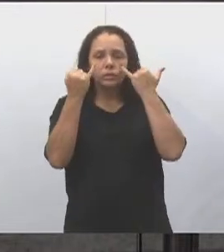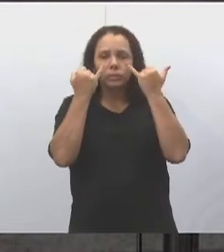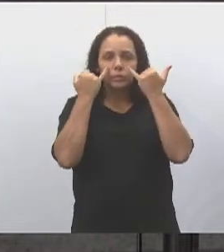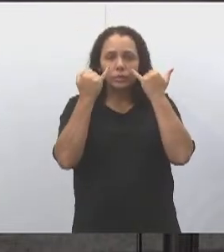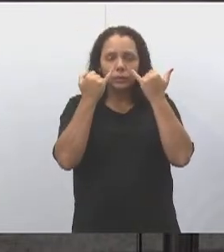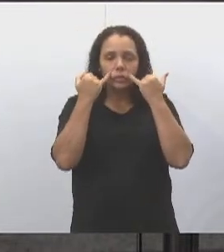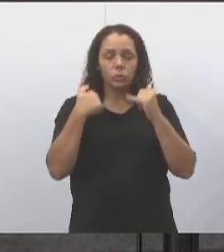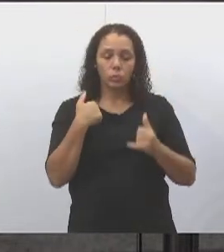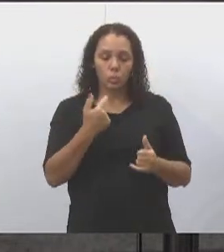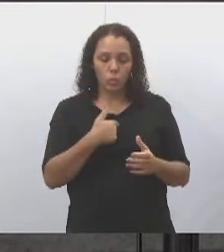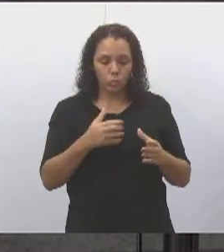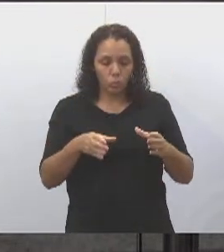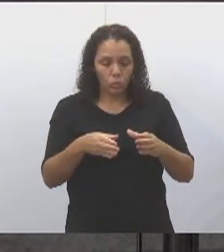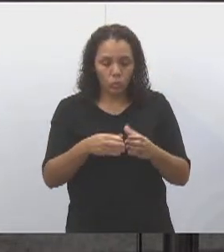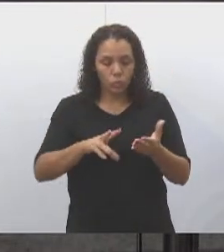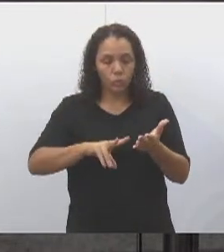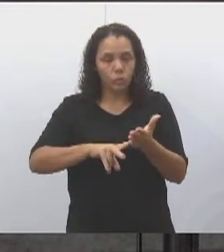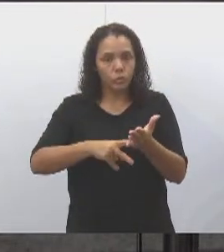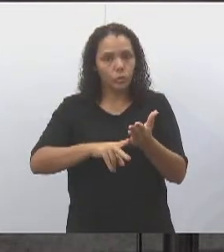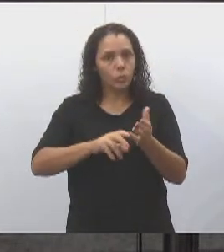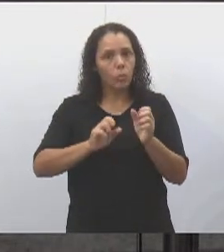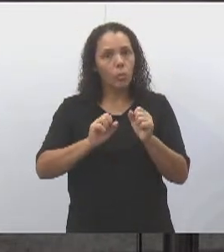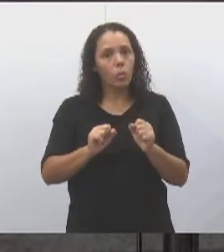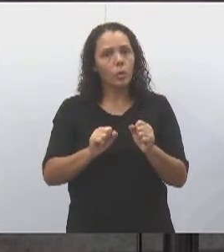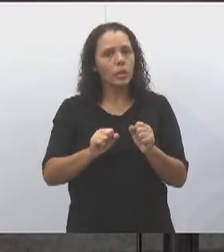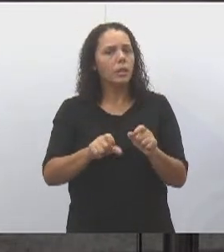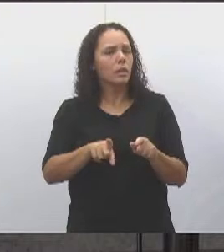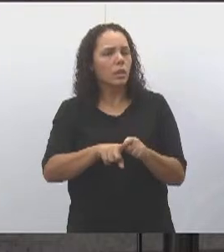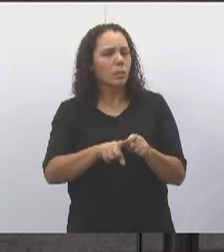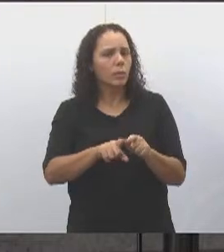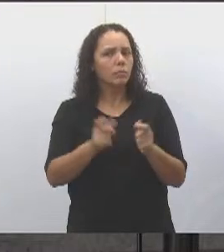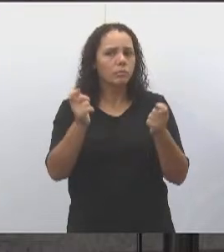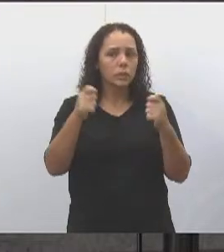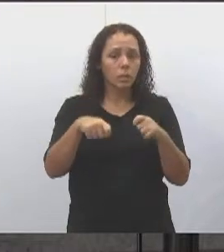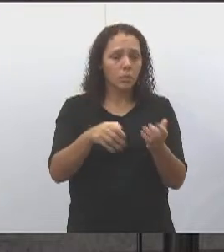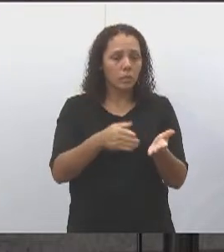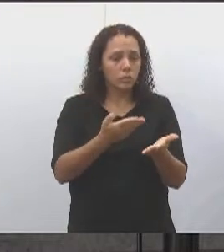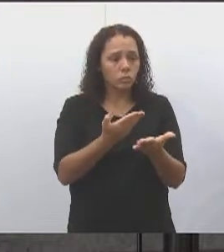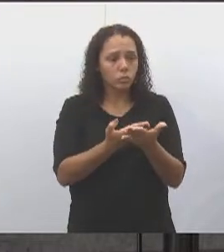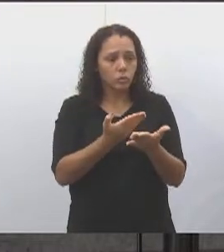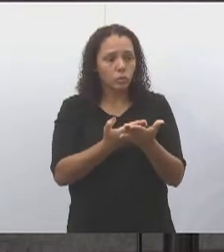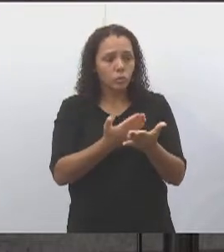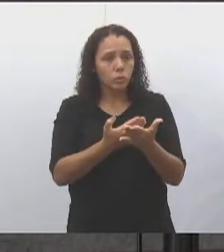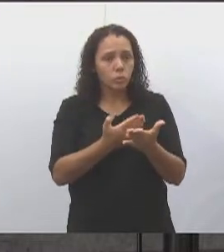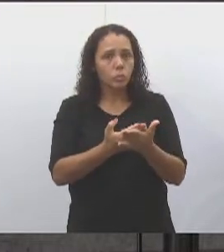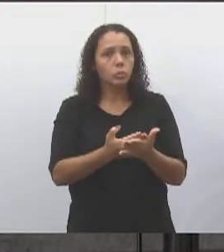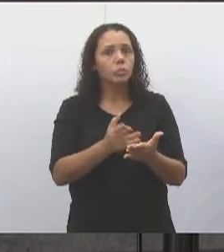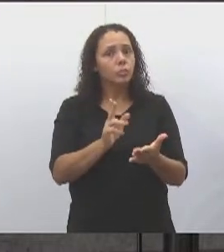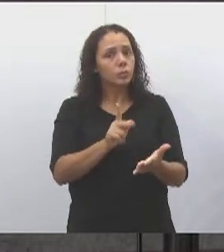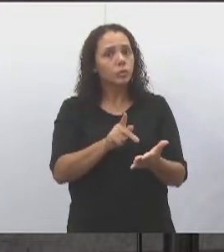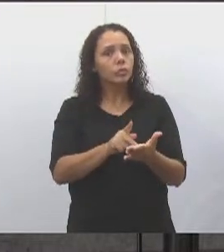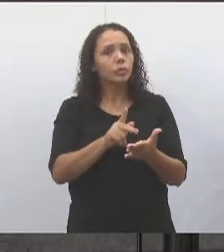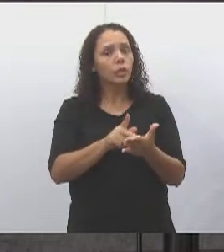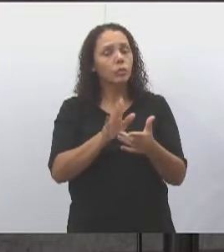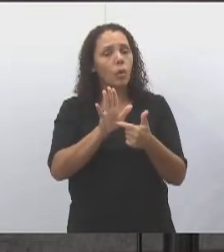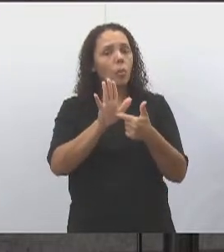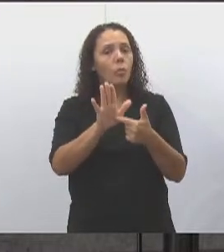nós no sindicato podemos fazer algum estudo que realmente reflita a